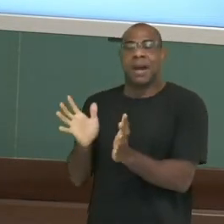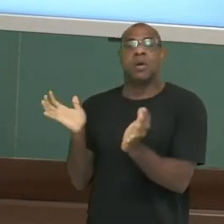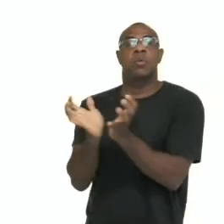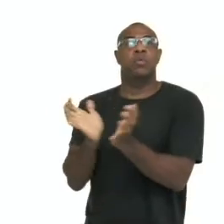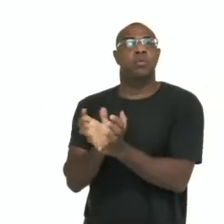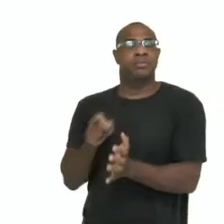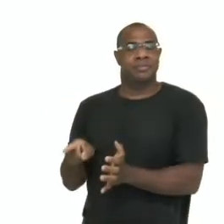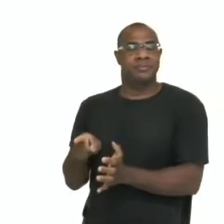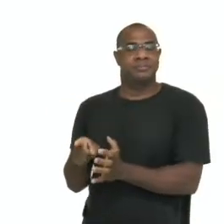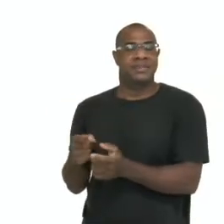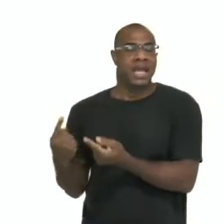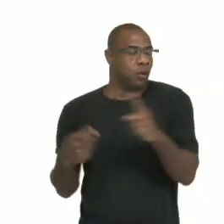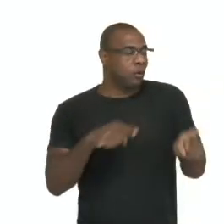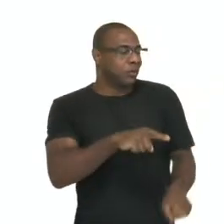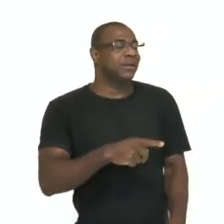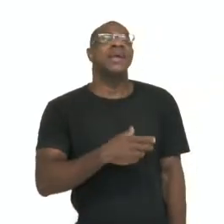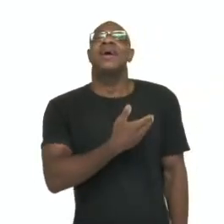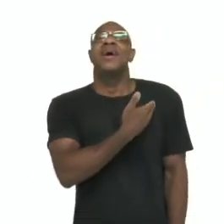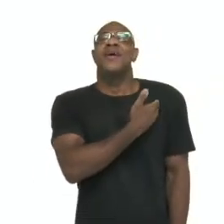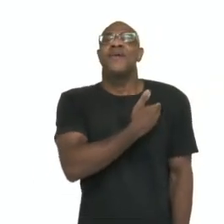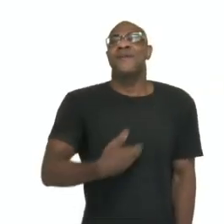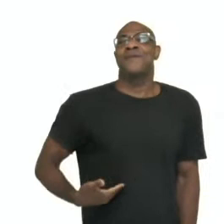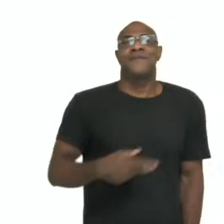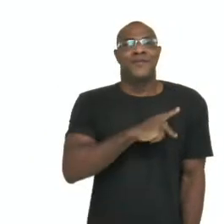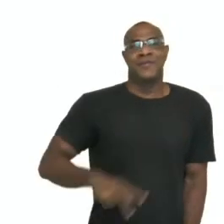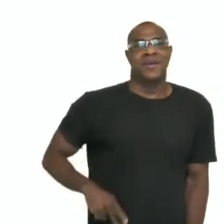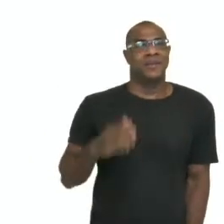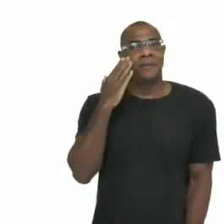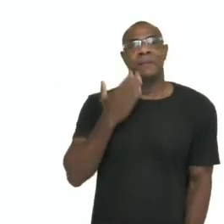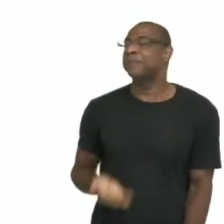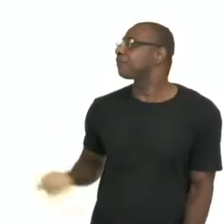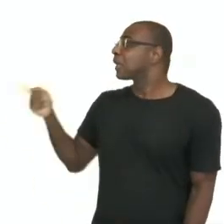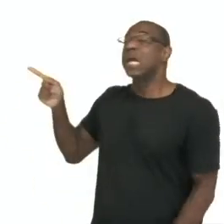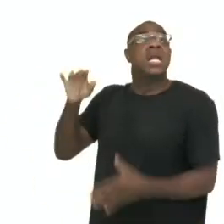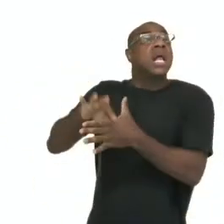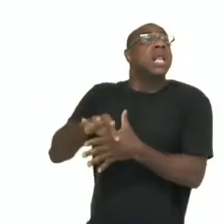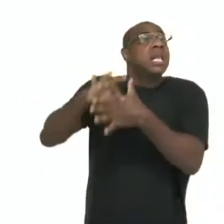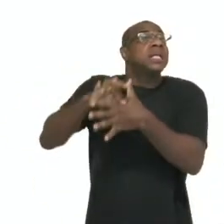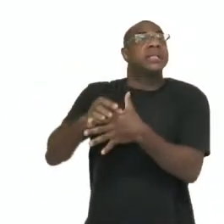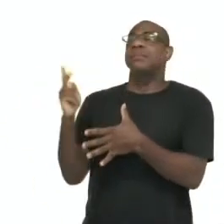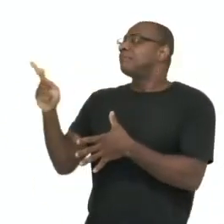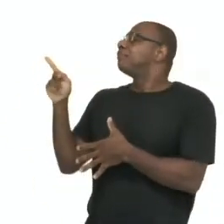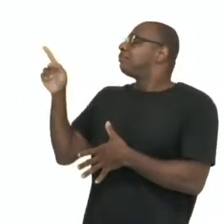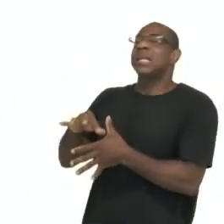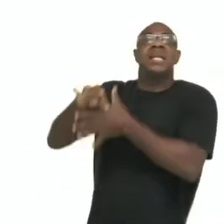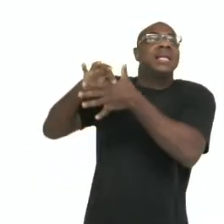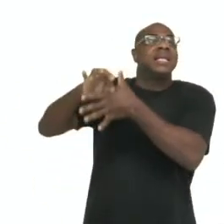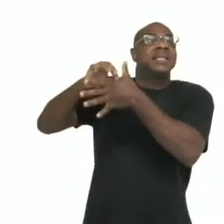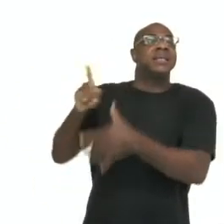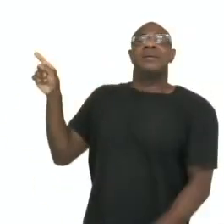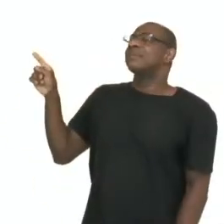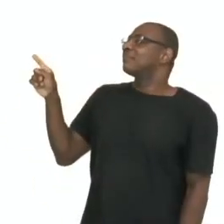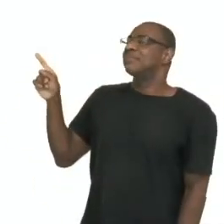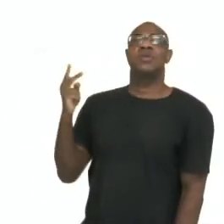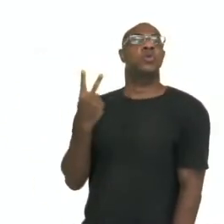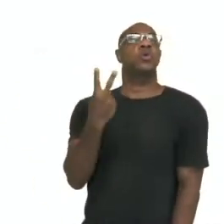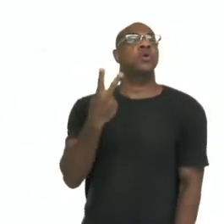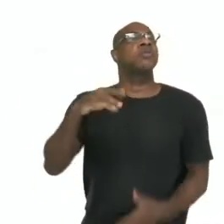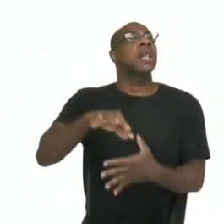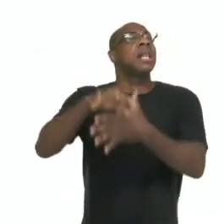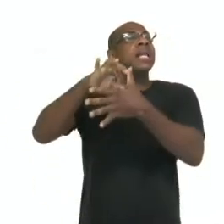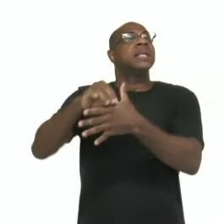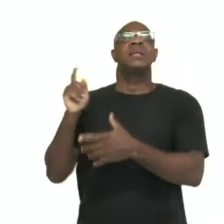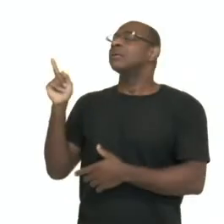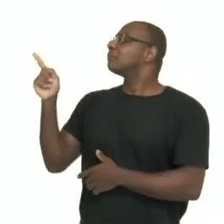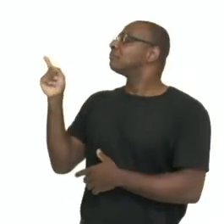grupos guerrilheiros: Carlos Lamarck, ex-militar, líder da Vanguarda Revolucionária Popular, e ainda